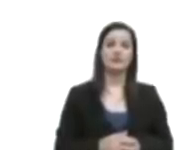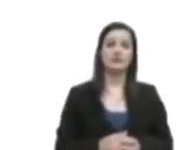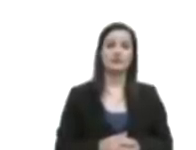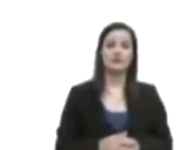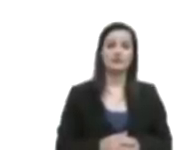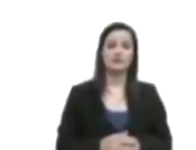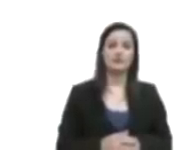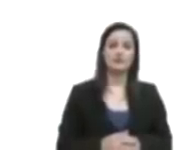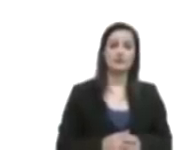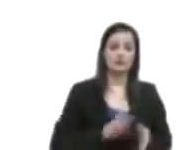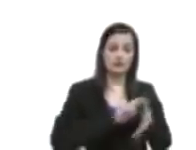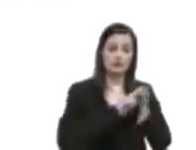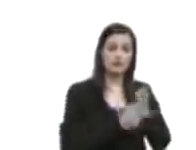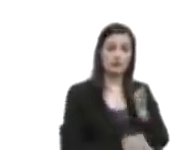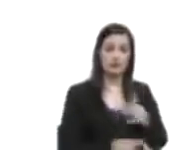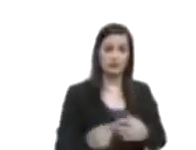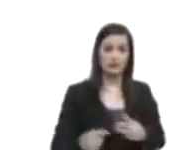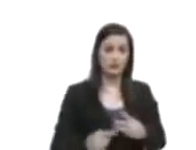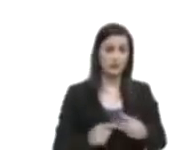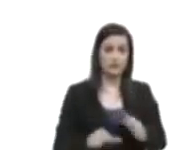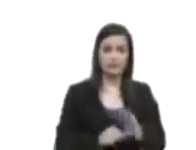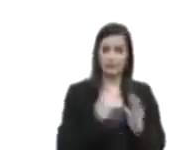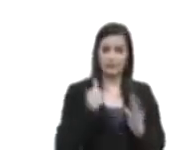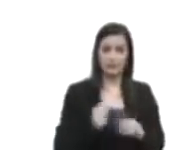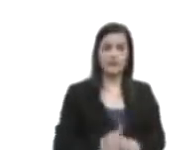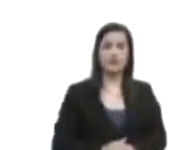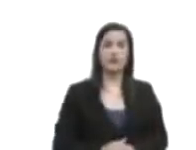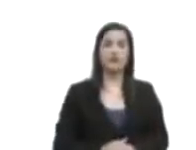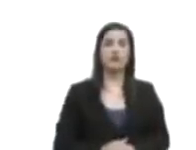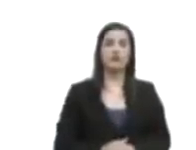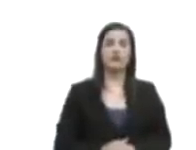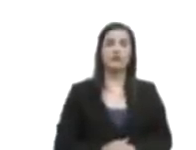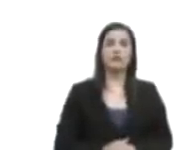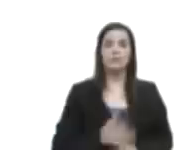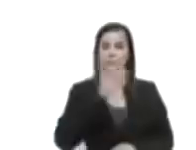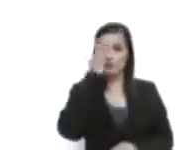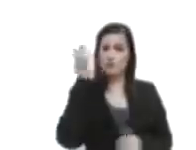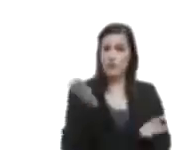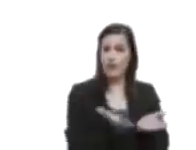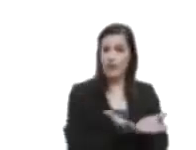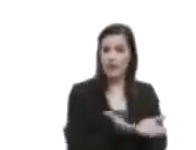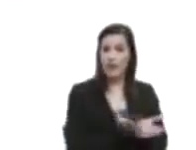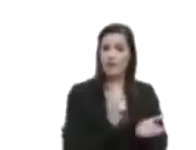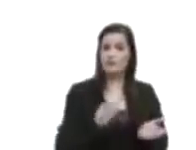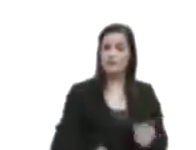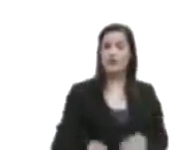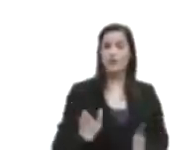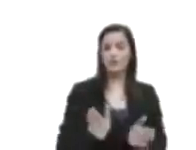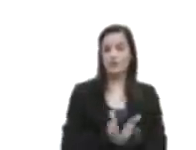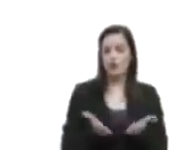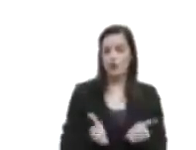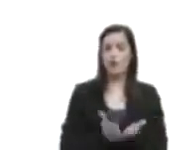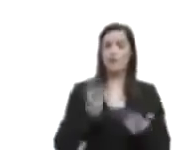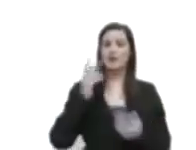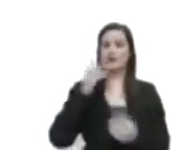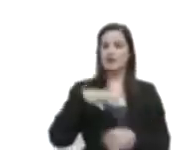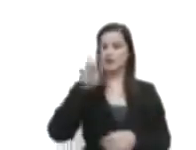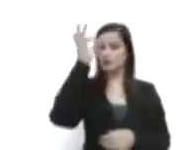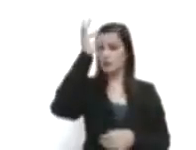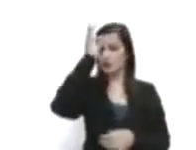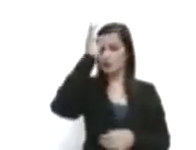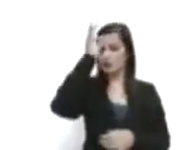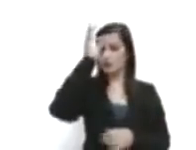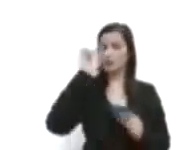Primeira característica, o crente verdadeiro é pobre de espírito. Segundo, verso